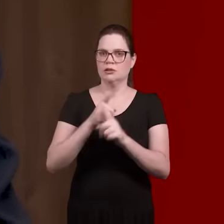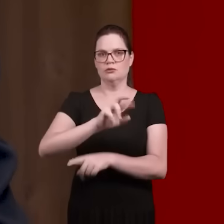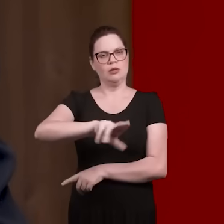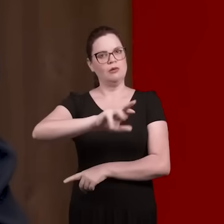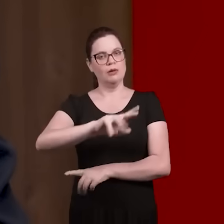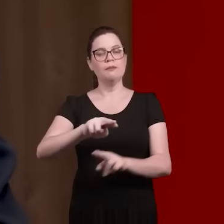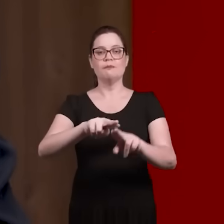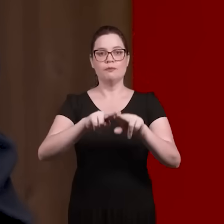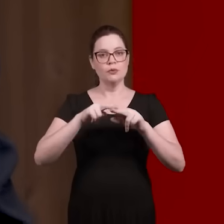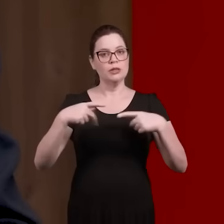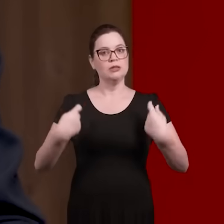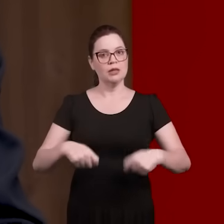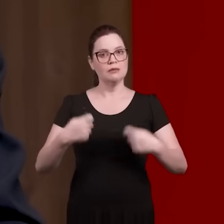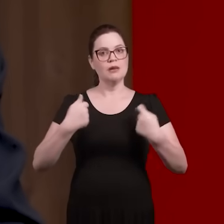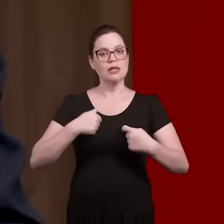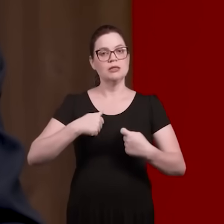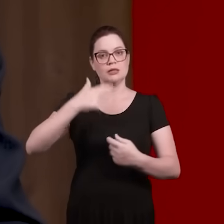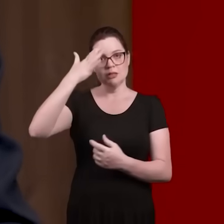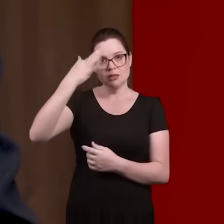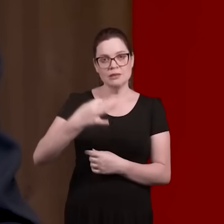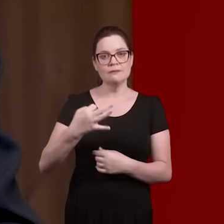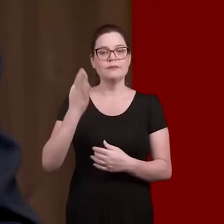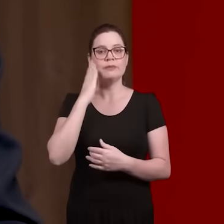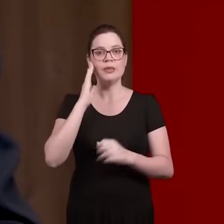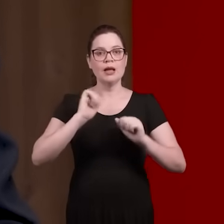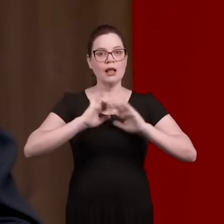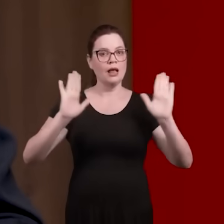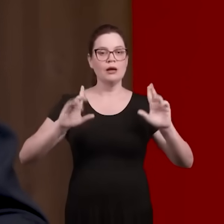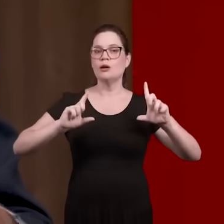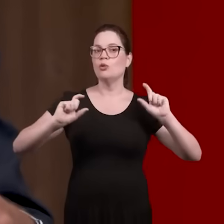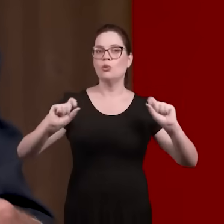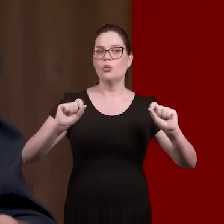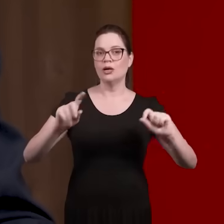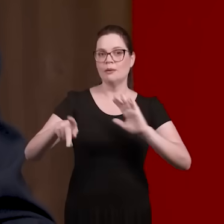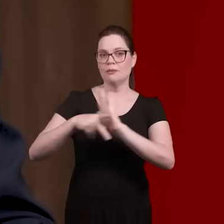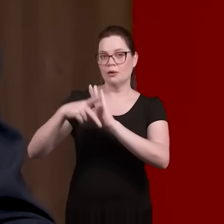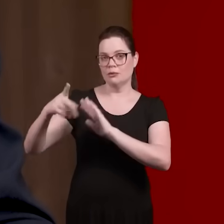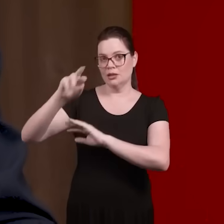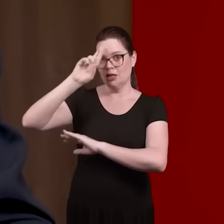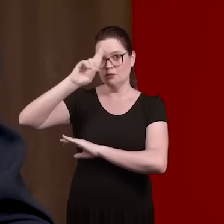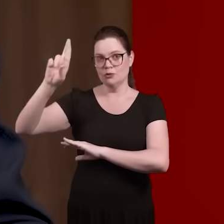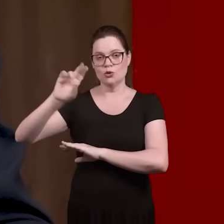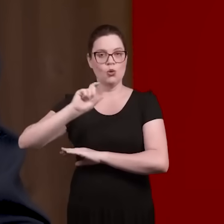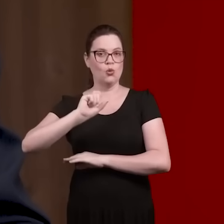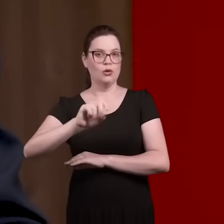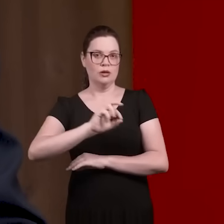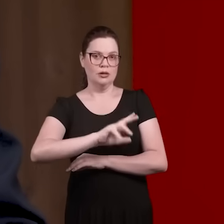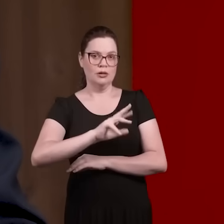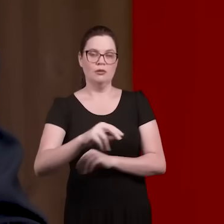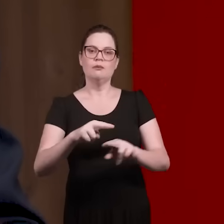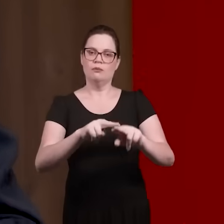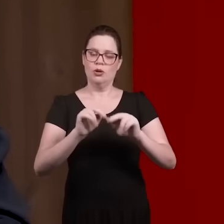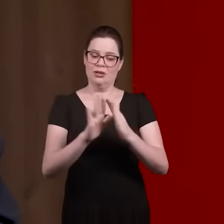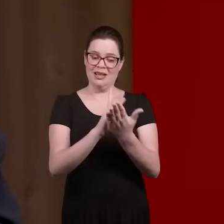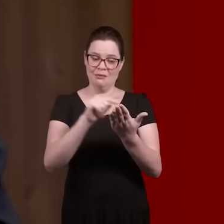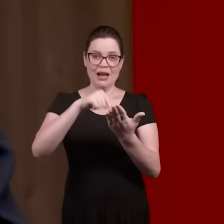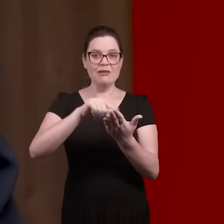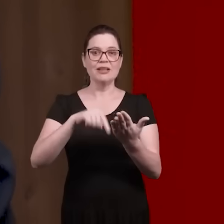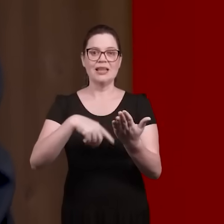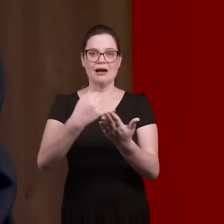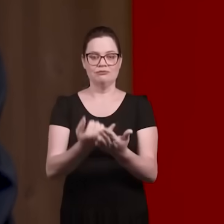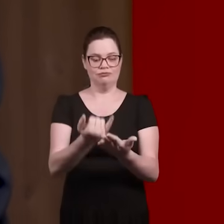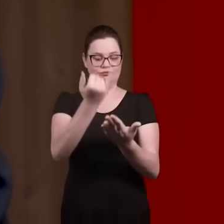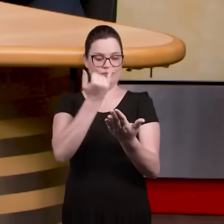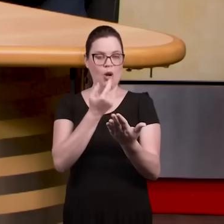não é. Então por isso que a palavra é apta para discernir entre pensamentos e intenções do coração. Isso é diferente